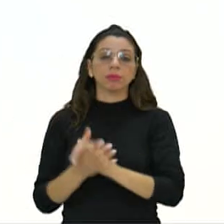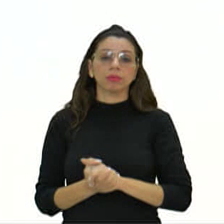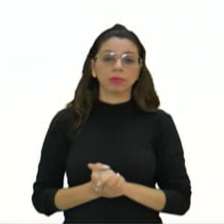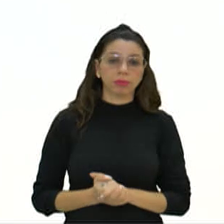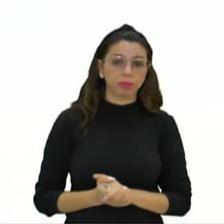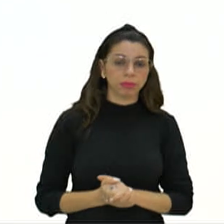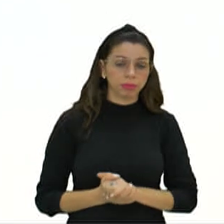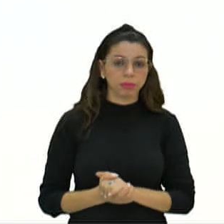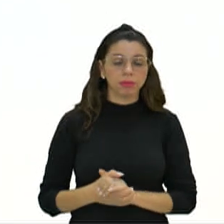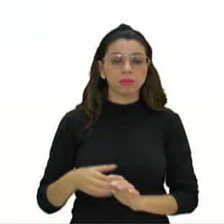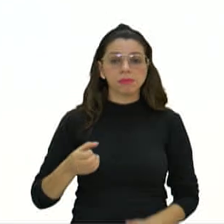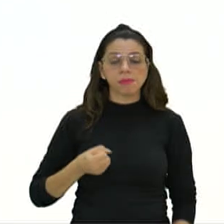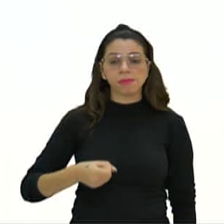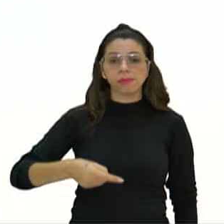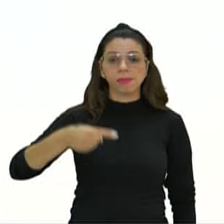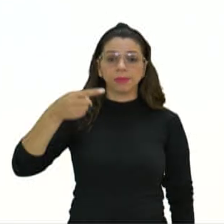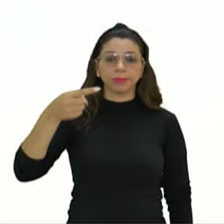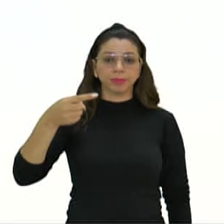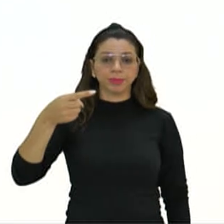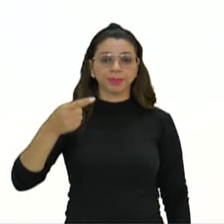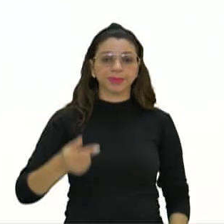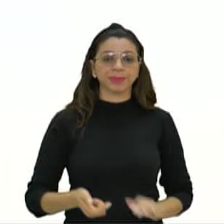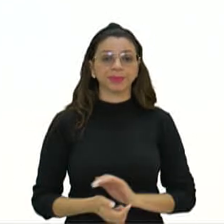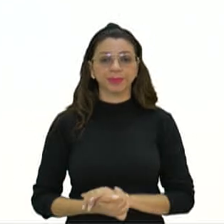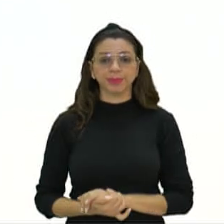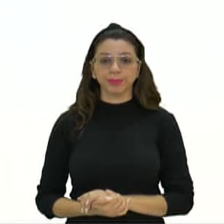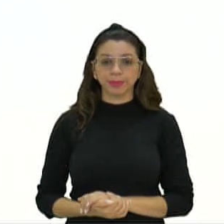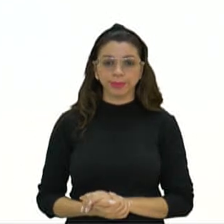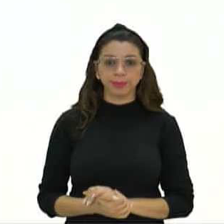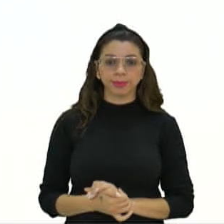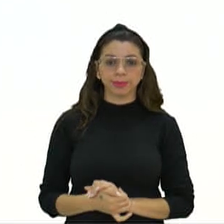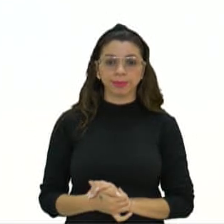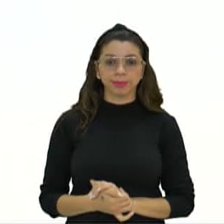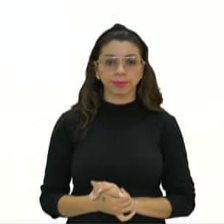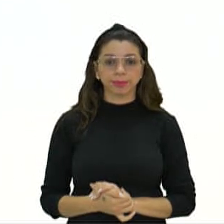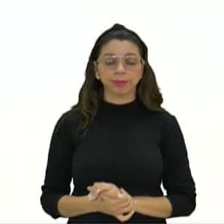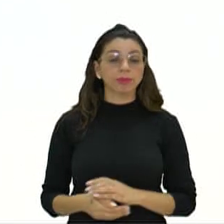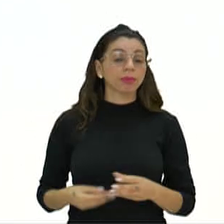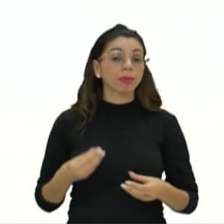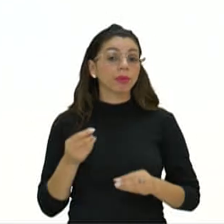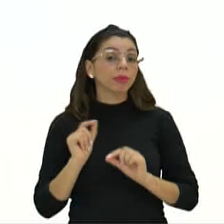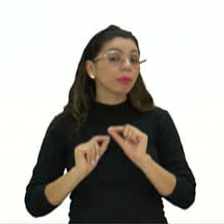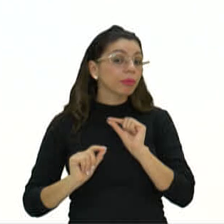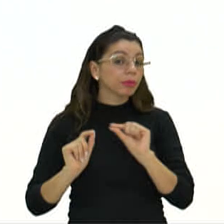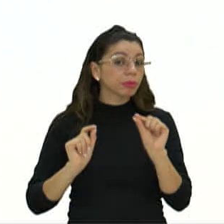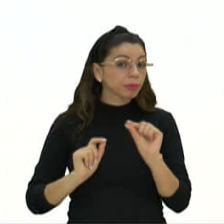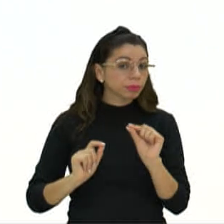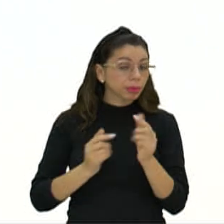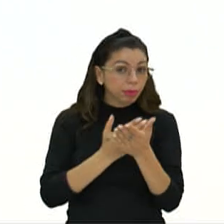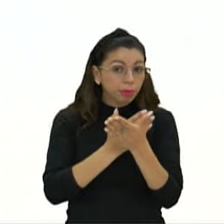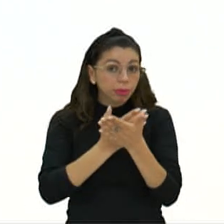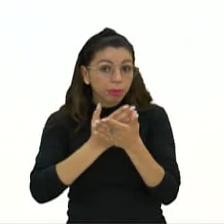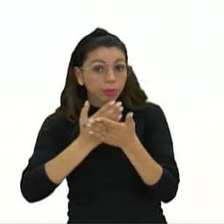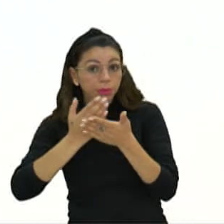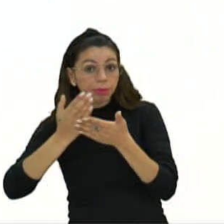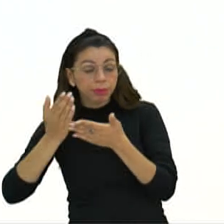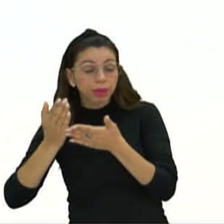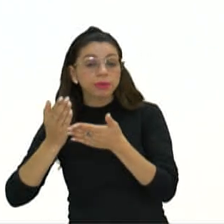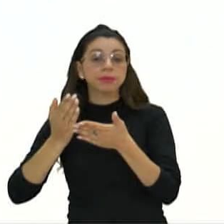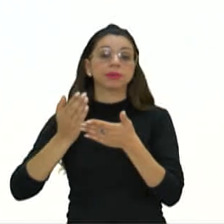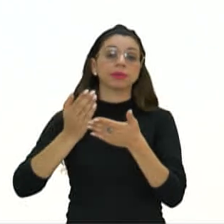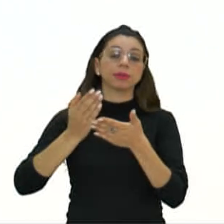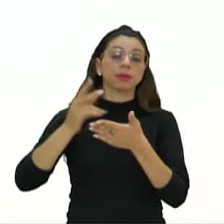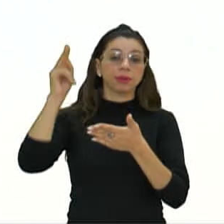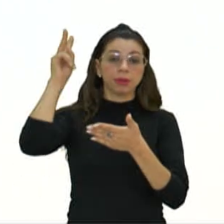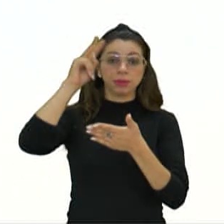1. Who does Petropolis history begin with? Com quem começa a história de Petrópolis?